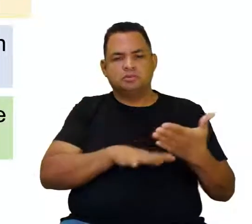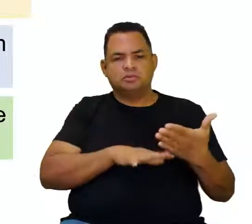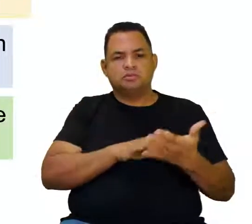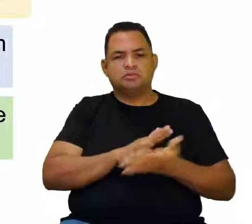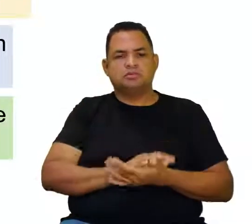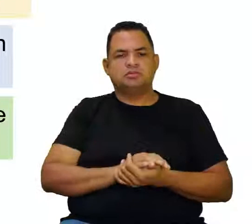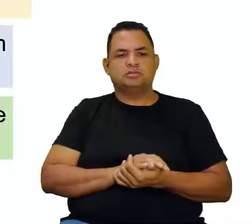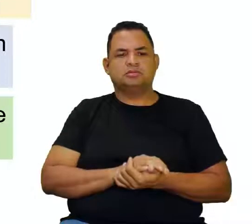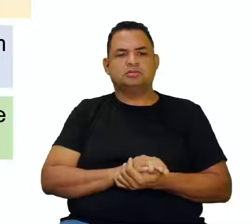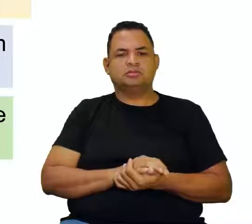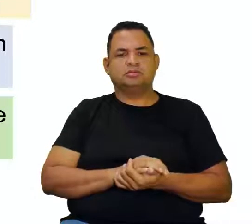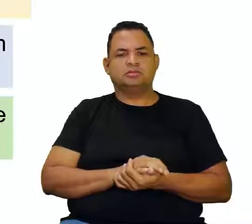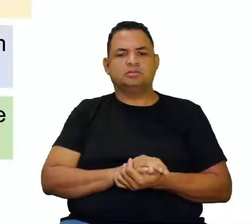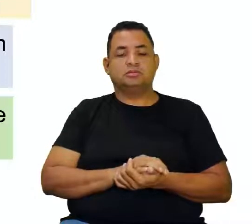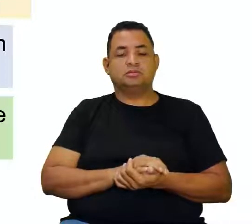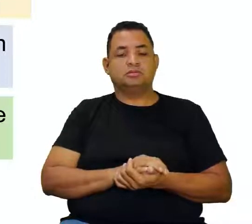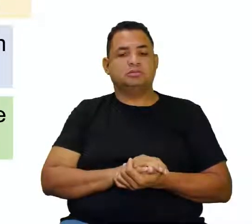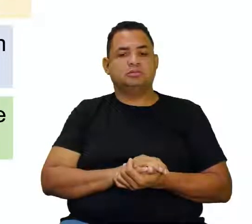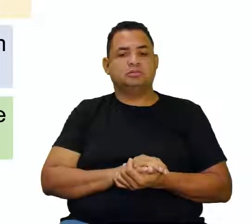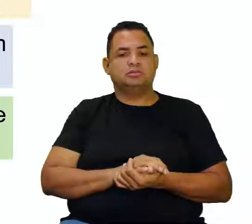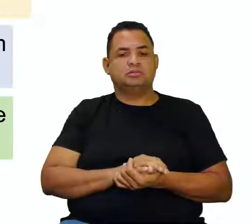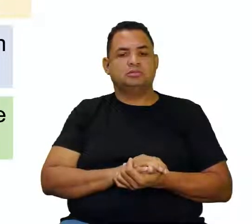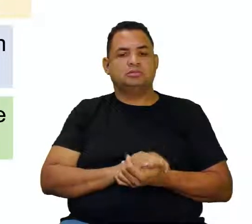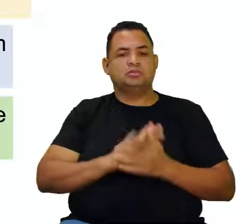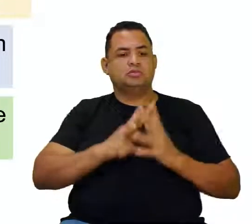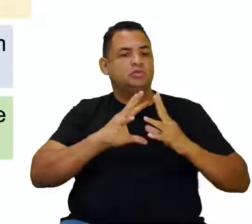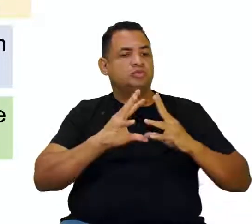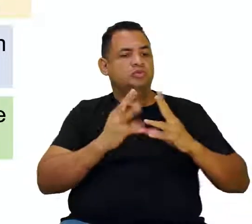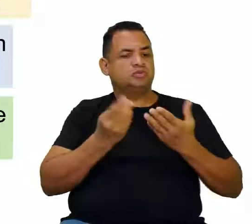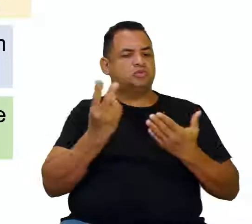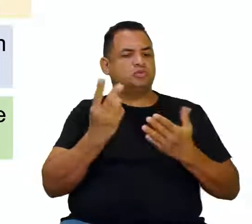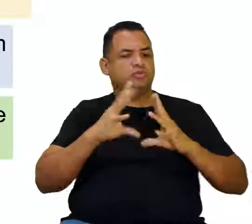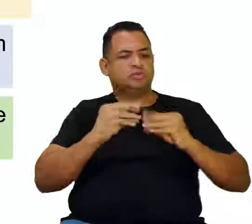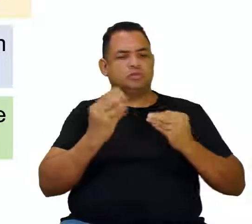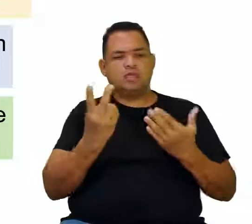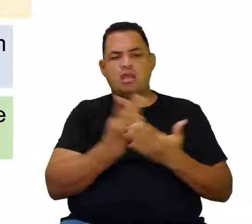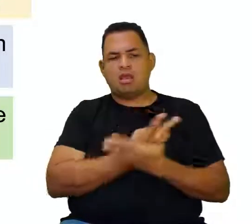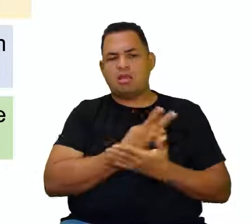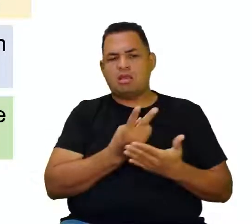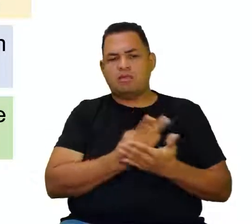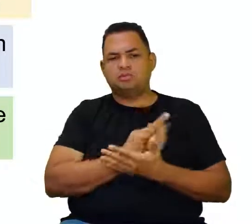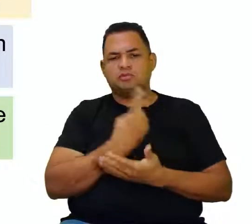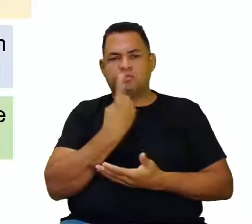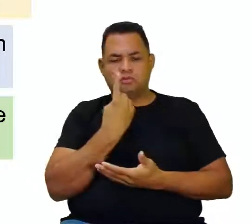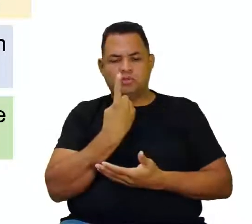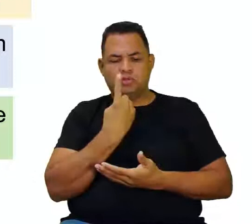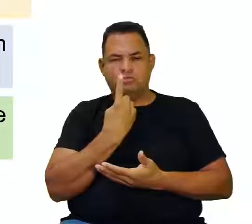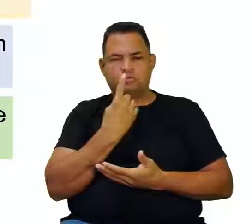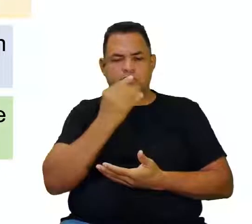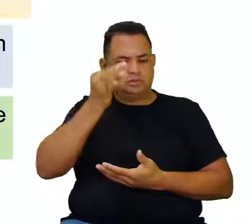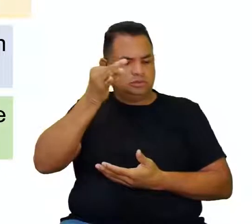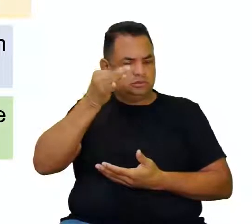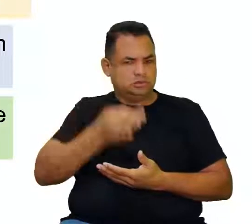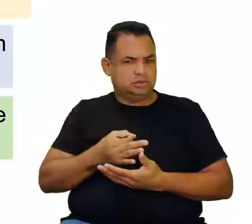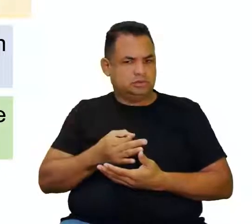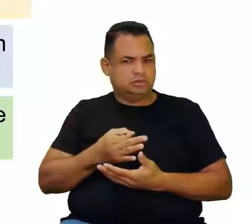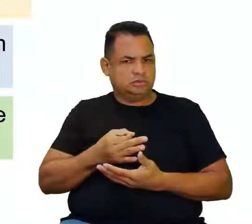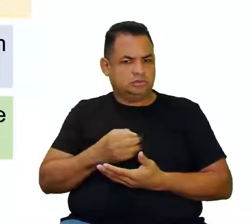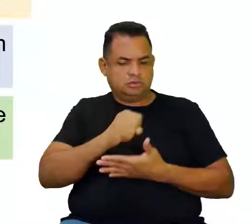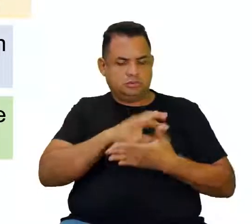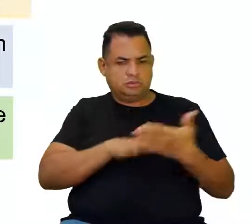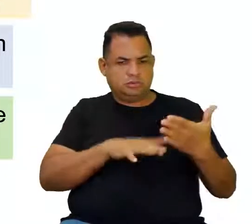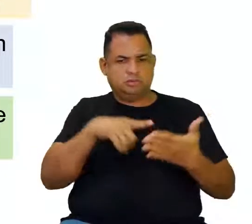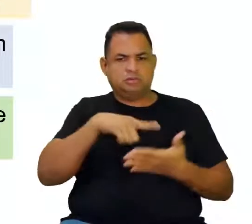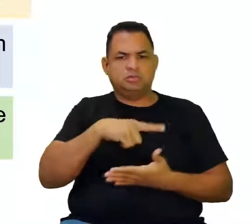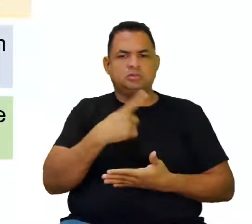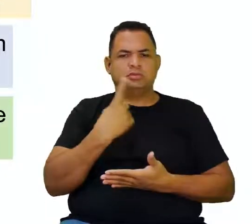elas estarão, de um modo geral, totalmente erradas. Então, apenas uma vai estar correta Vai